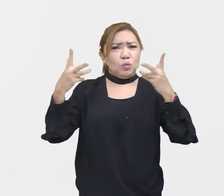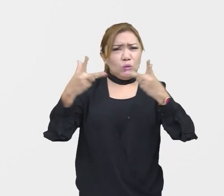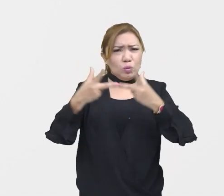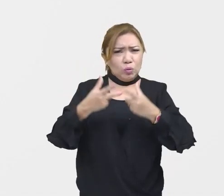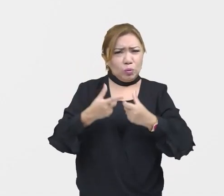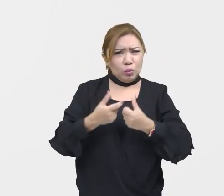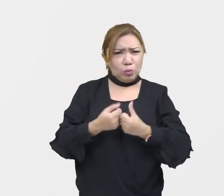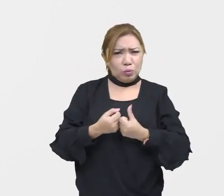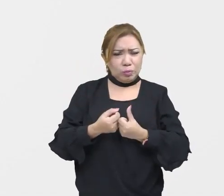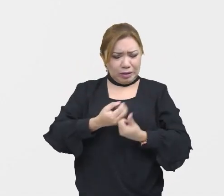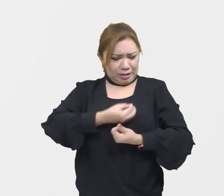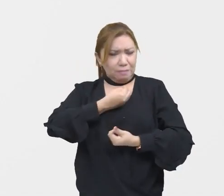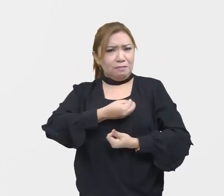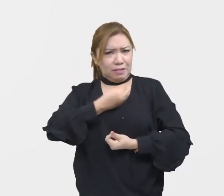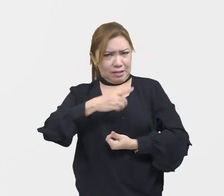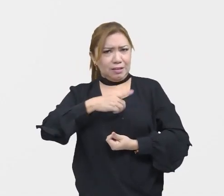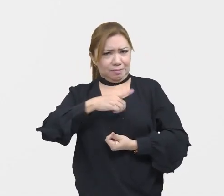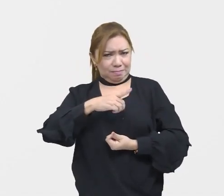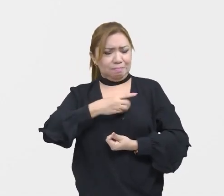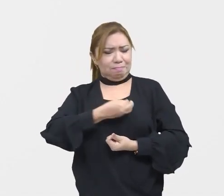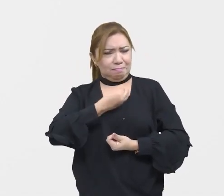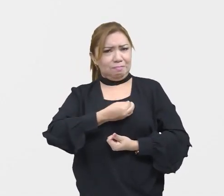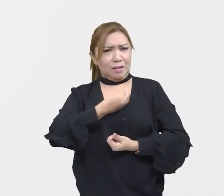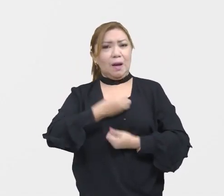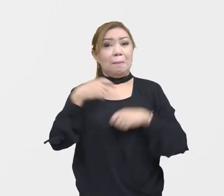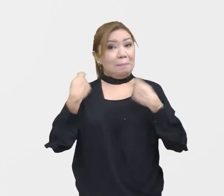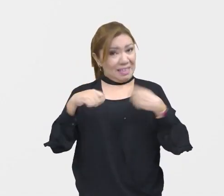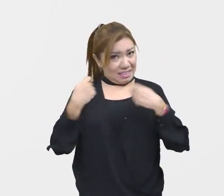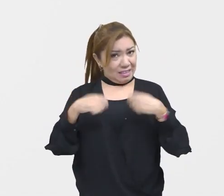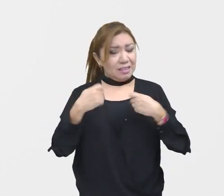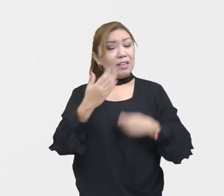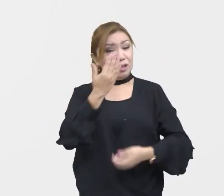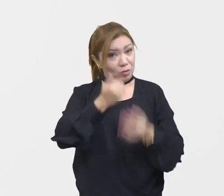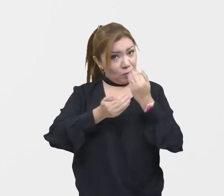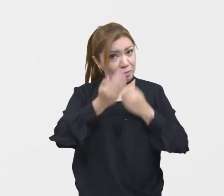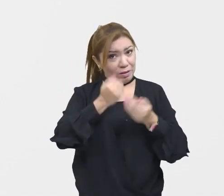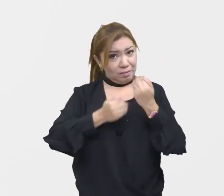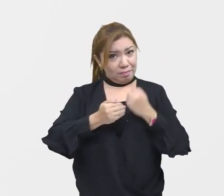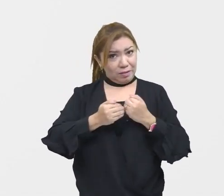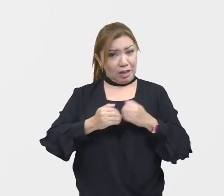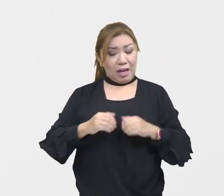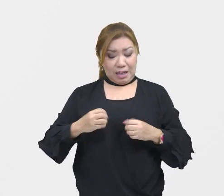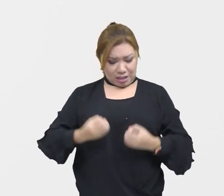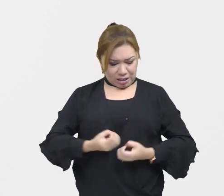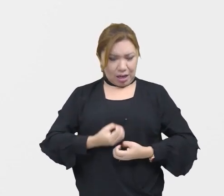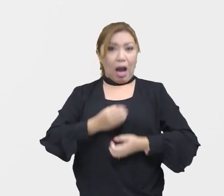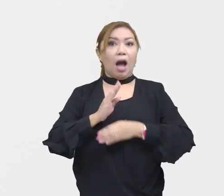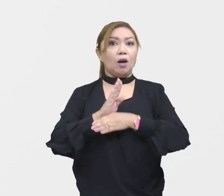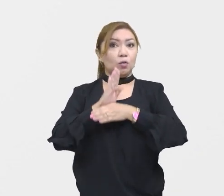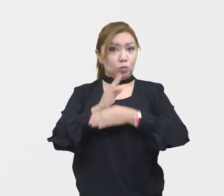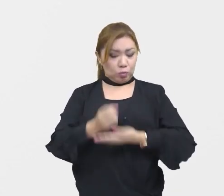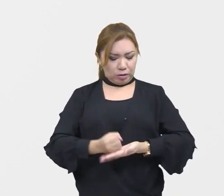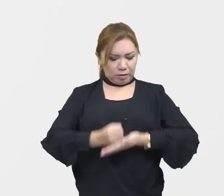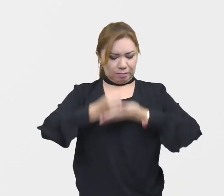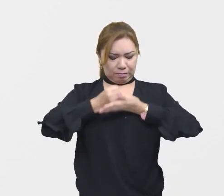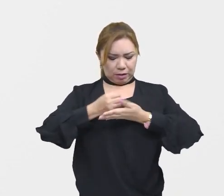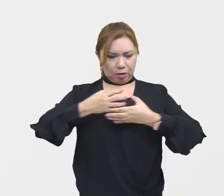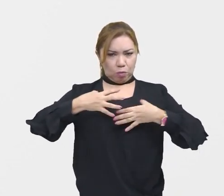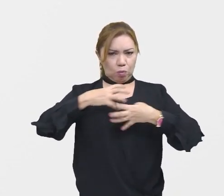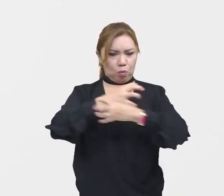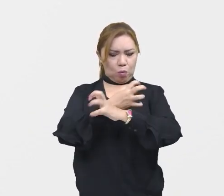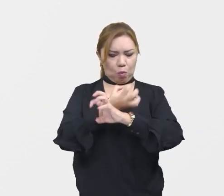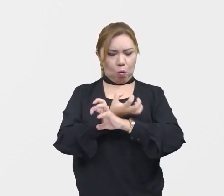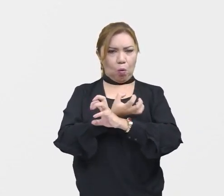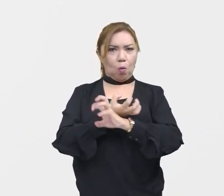os alimentos fornecem energia e também ajudam no desenvolvimento dos órgãos internos, tecidos e